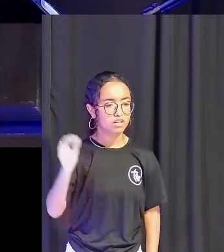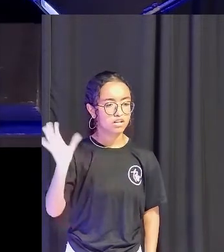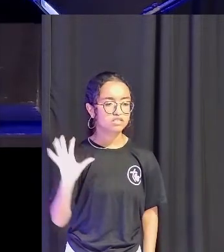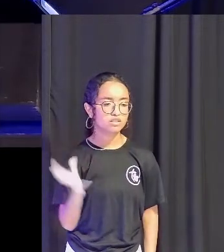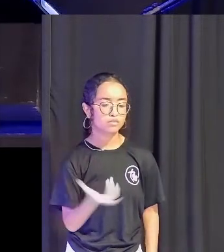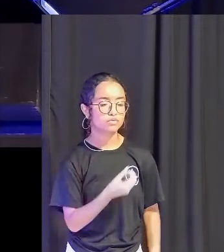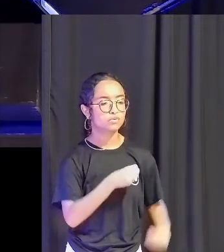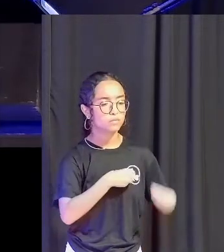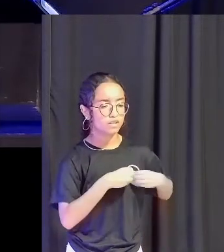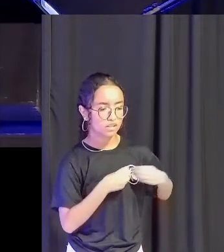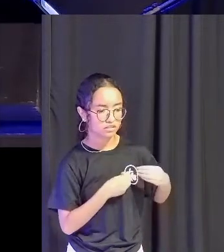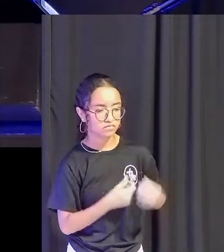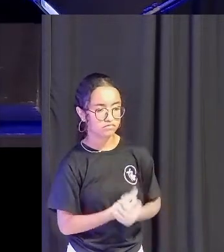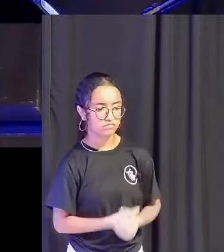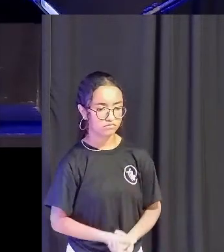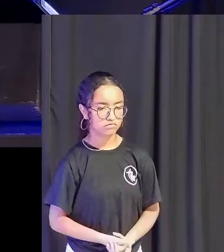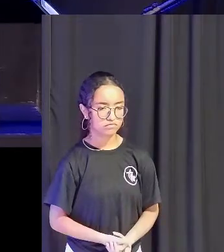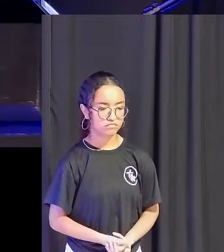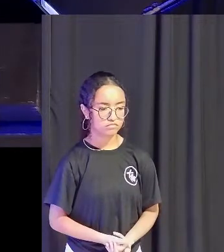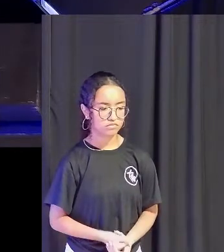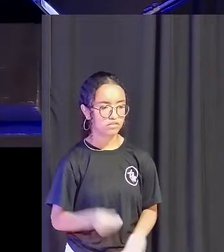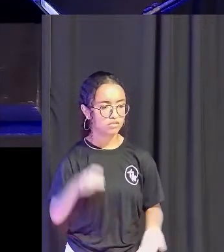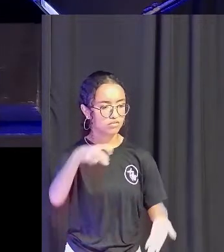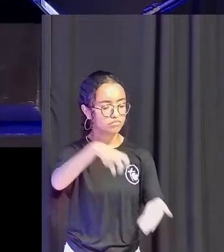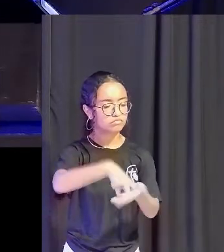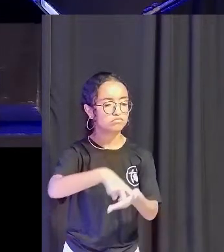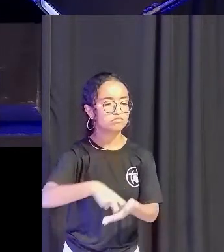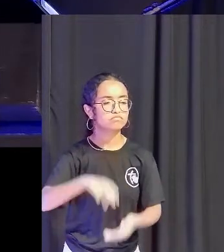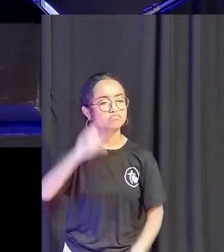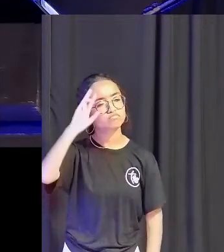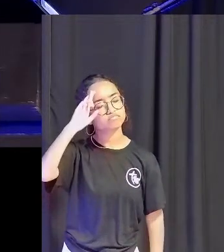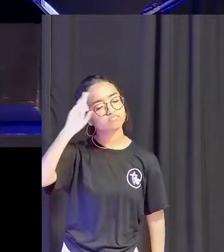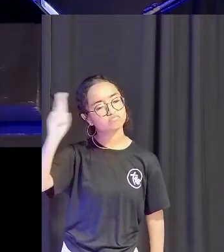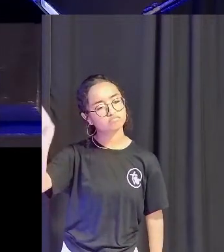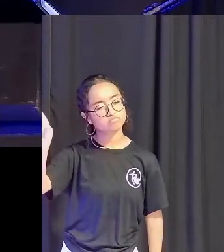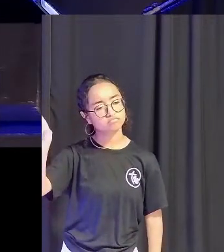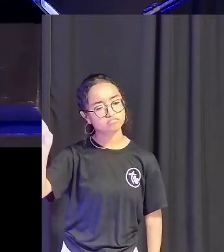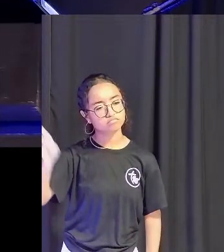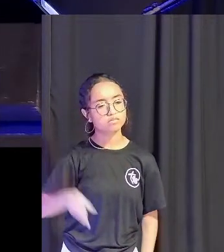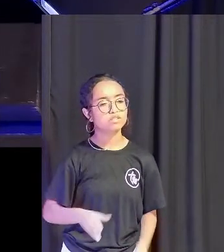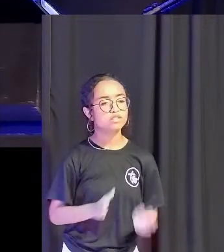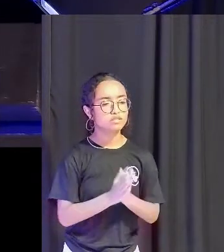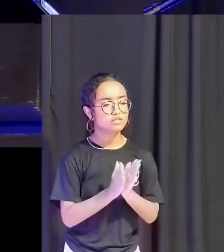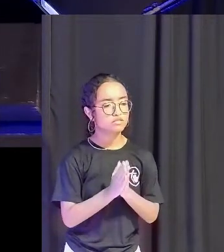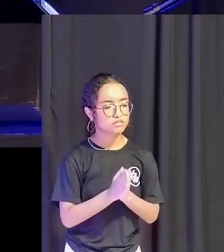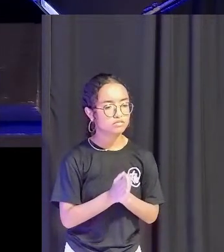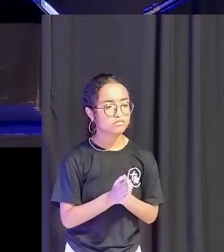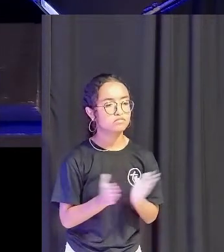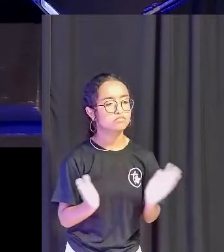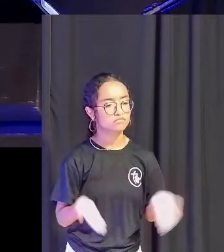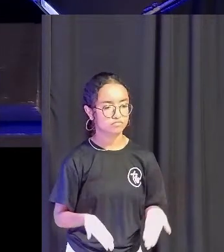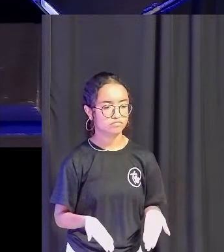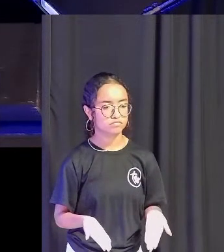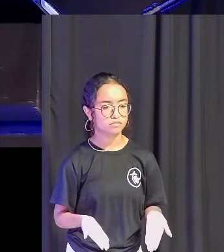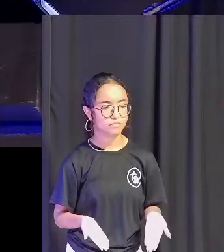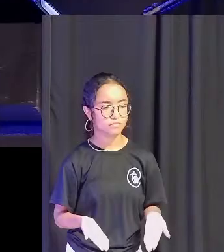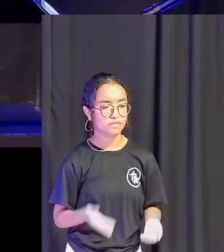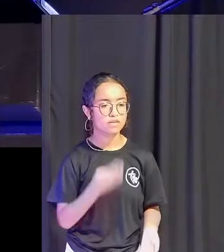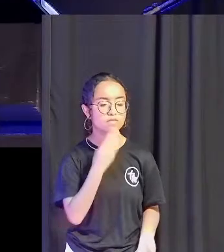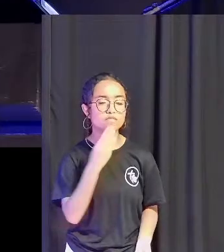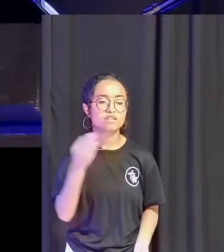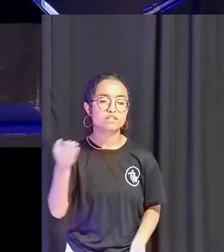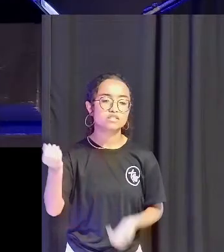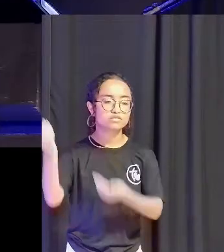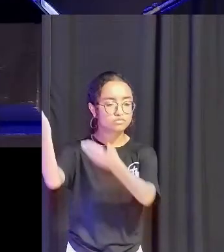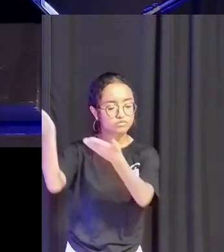eles possam render o senhorio das suas vidas a Ti, em oração agora, pedindo e Te convidando a entrar em